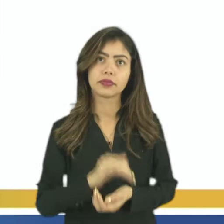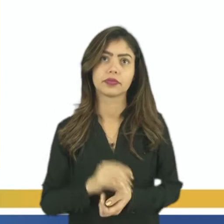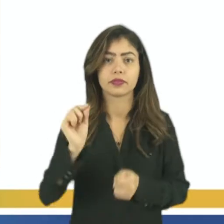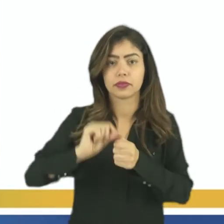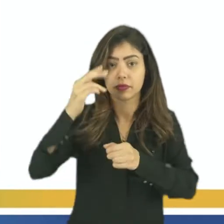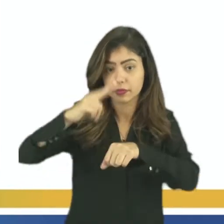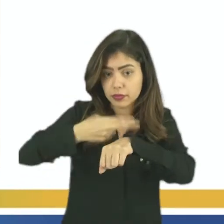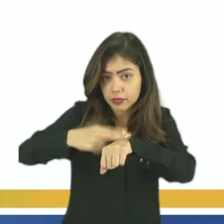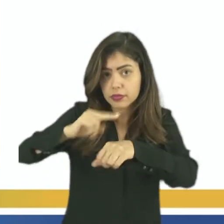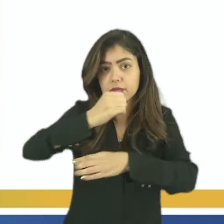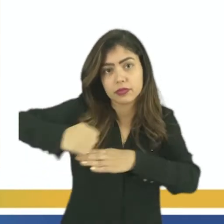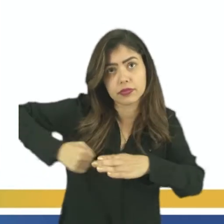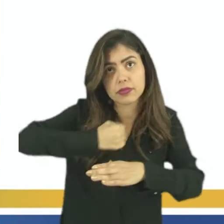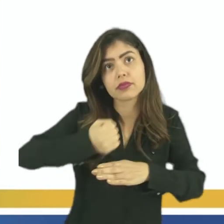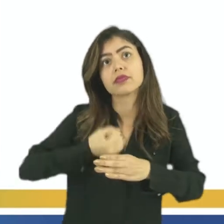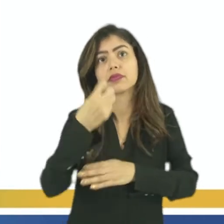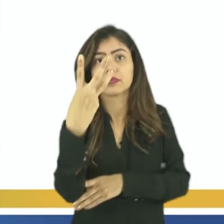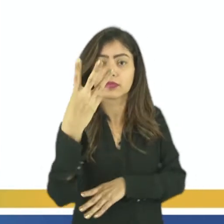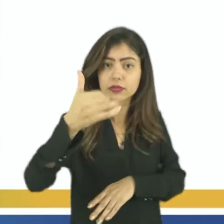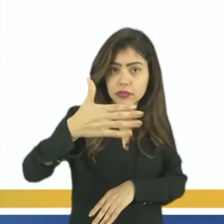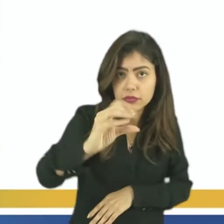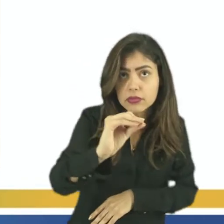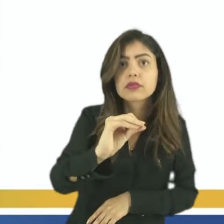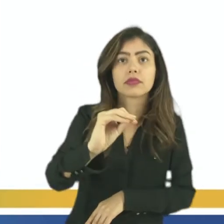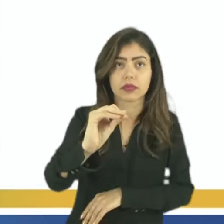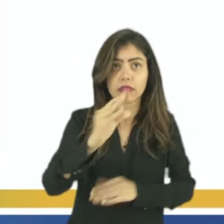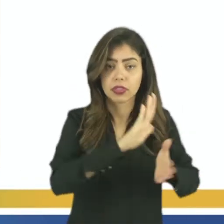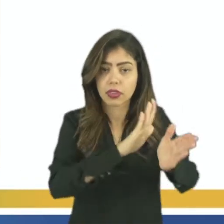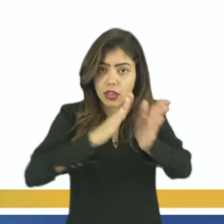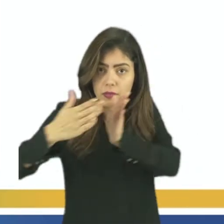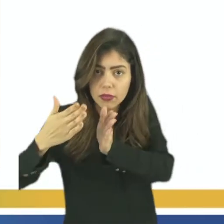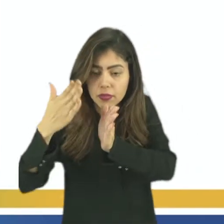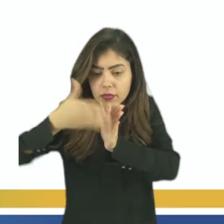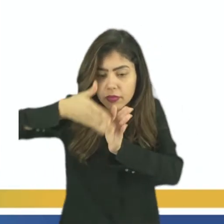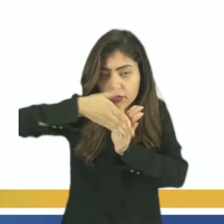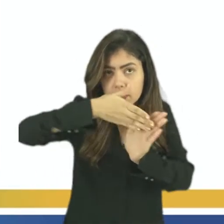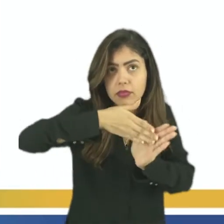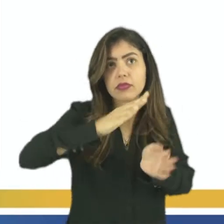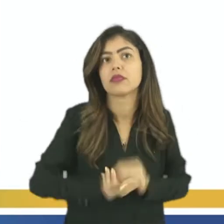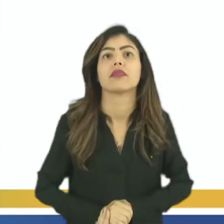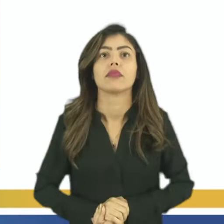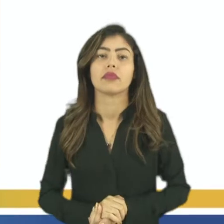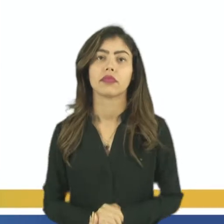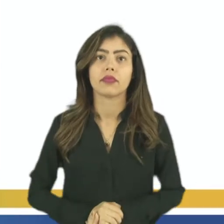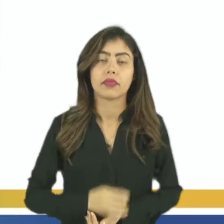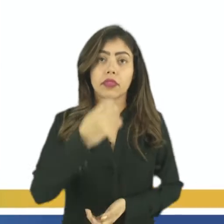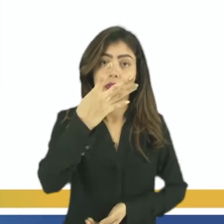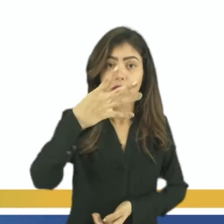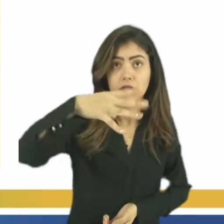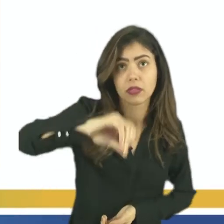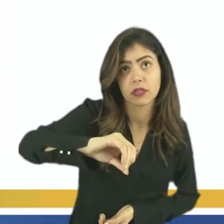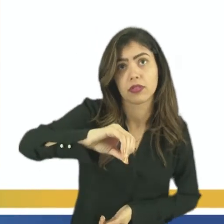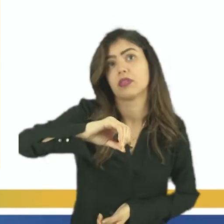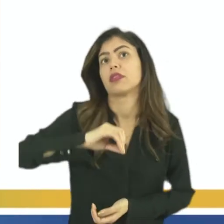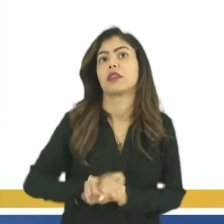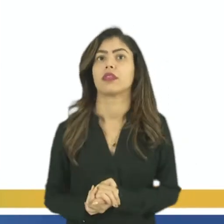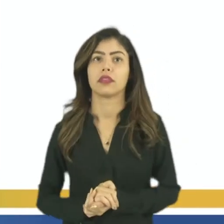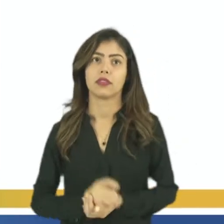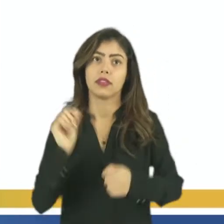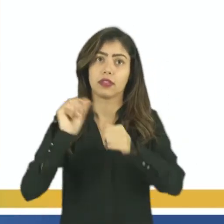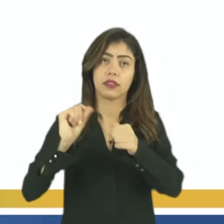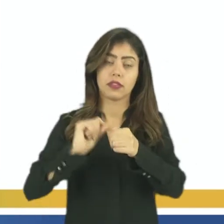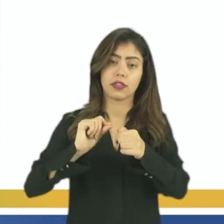fez o bolo de chocolate usa ou três décimos da barra de chocolate para fazer o bolo né e quatro nonos